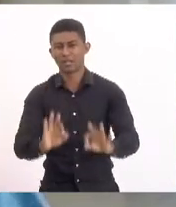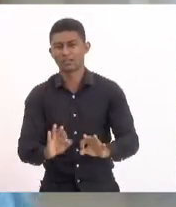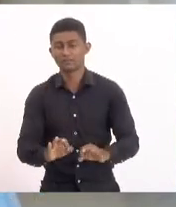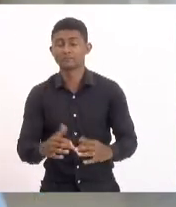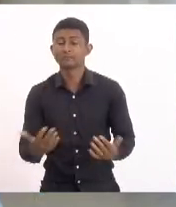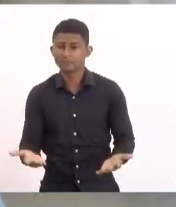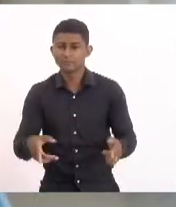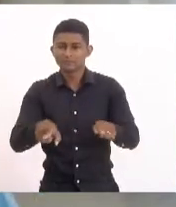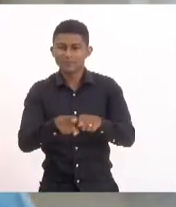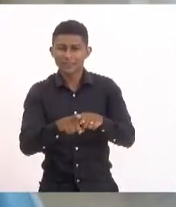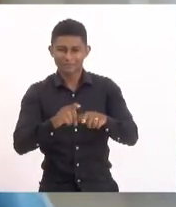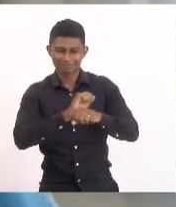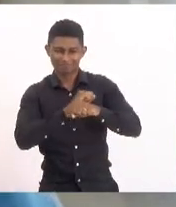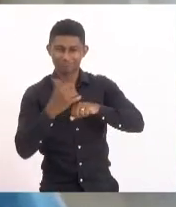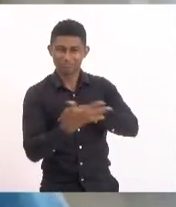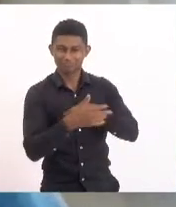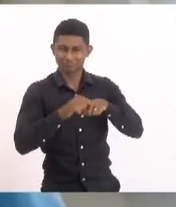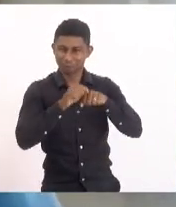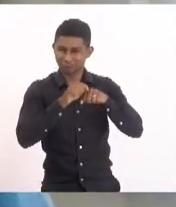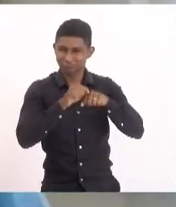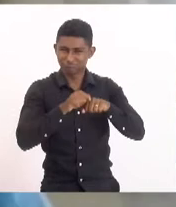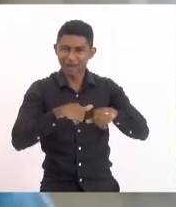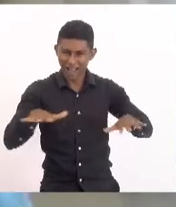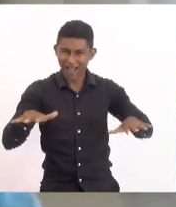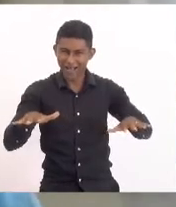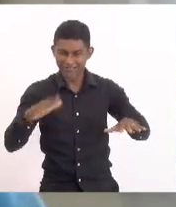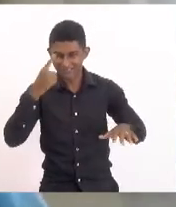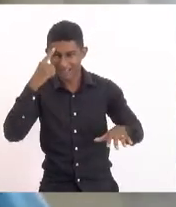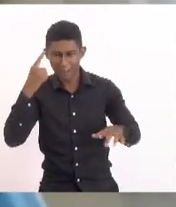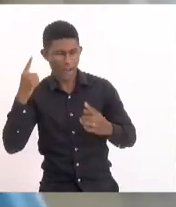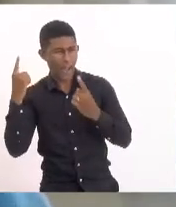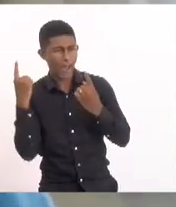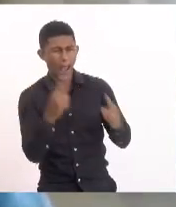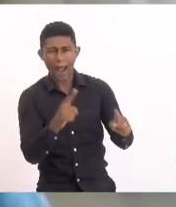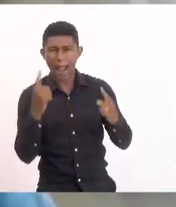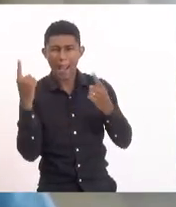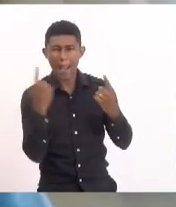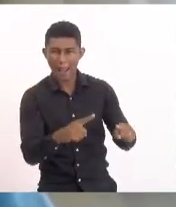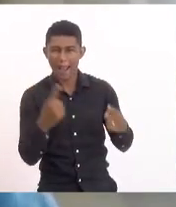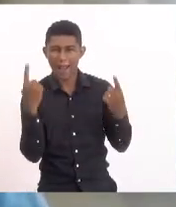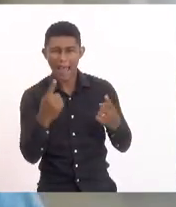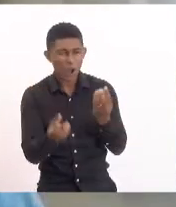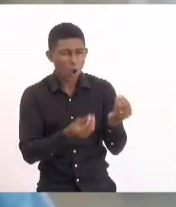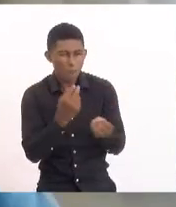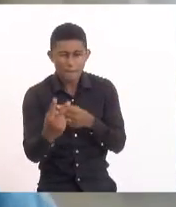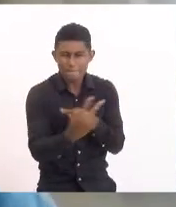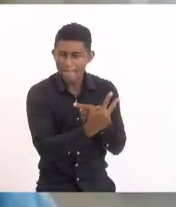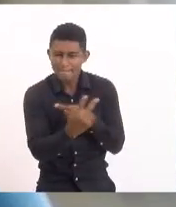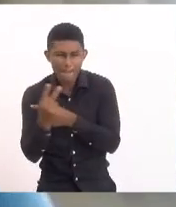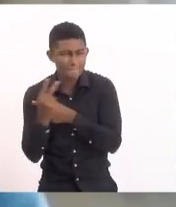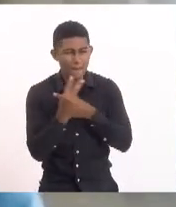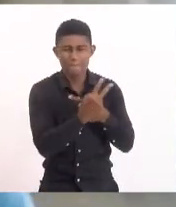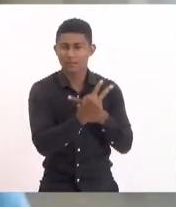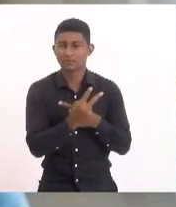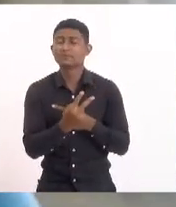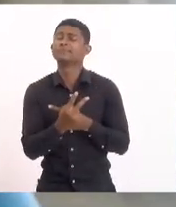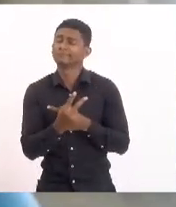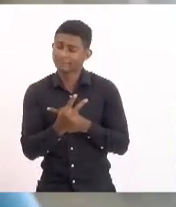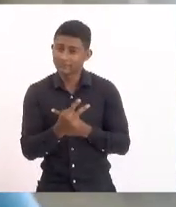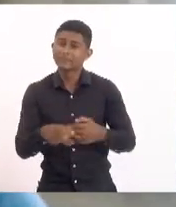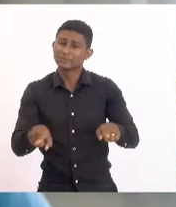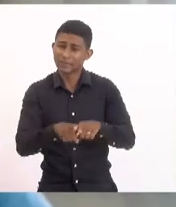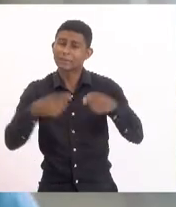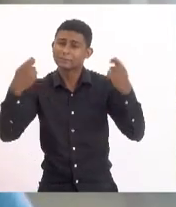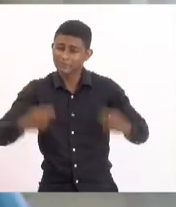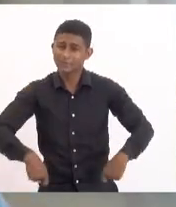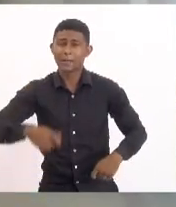das medidas sanitárias de enfrentamento à pandemia em um outro patamar, que precisa ser atualizado, que precisa ser rediscutido. E como a gente tem